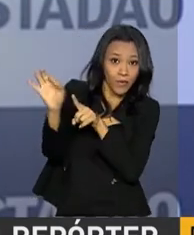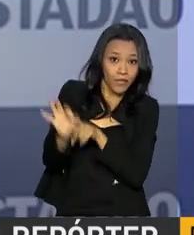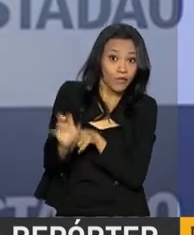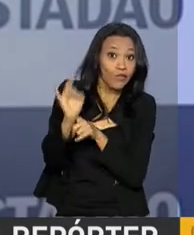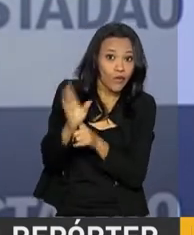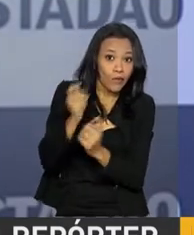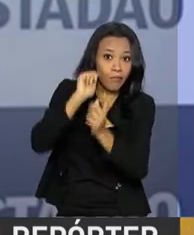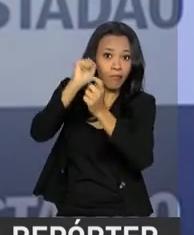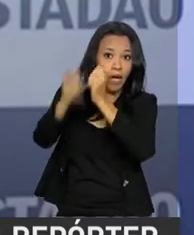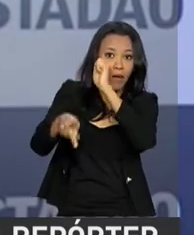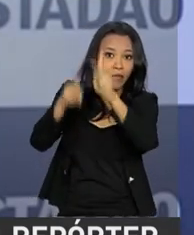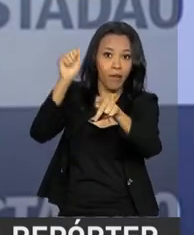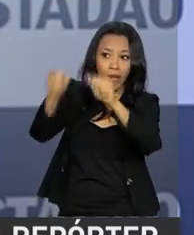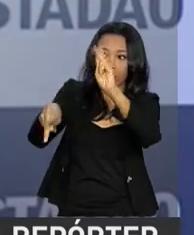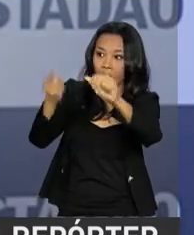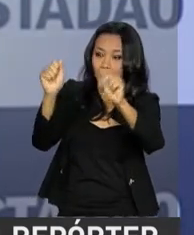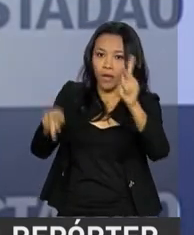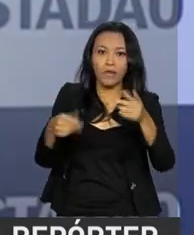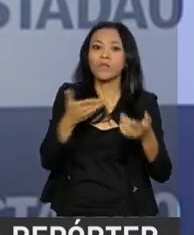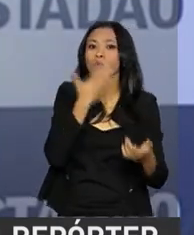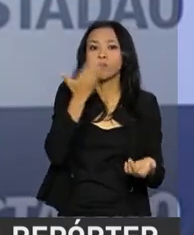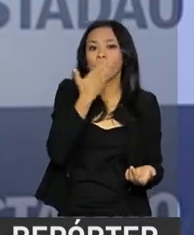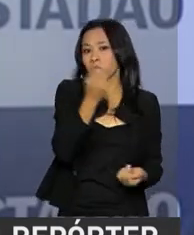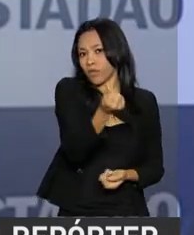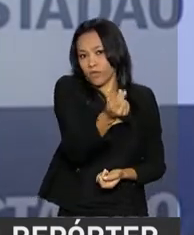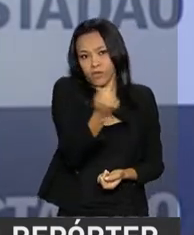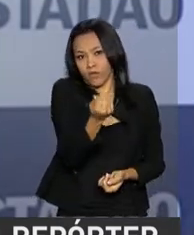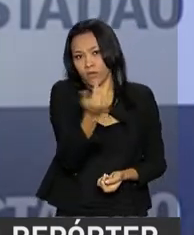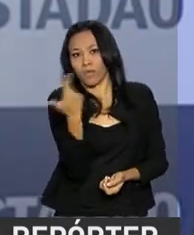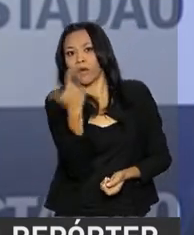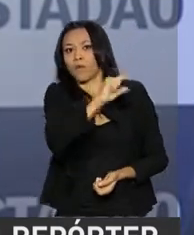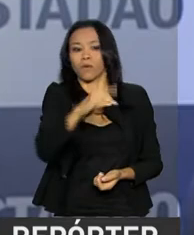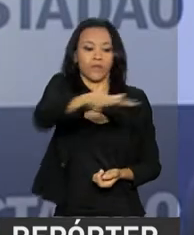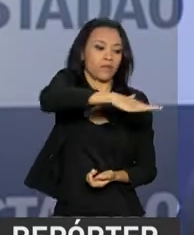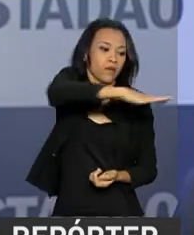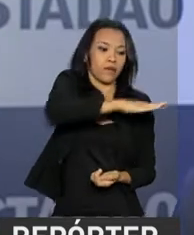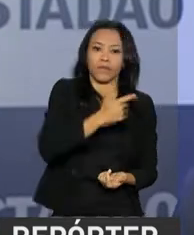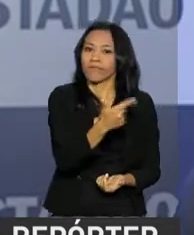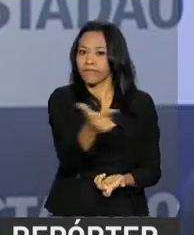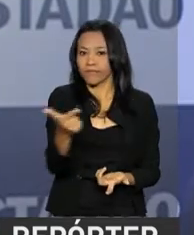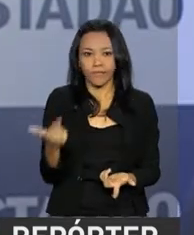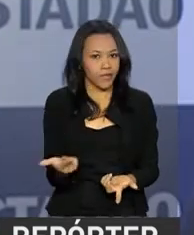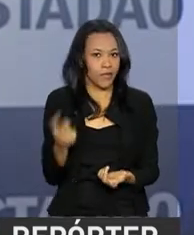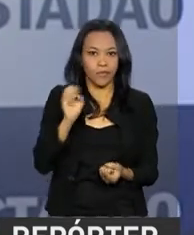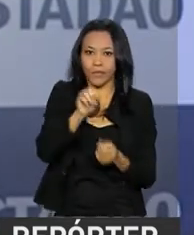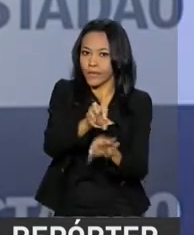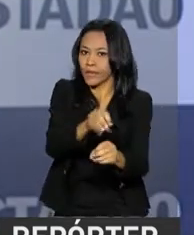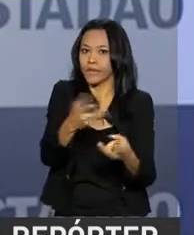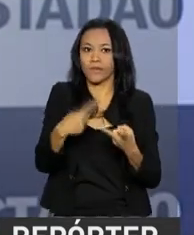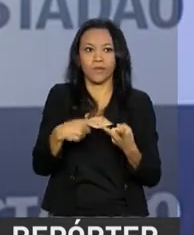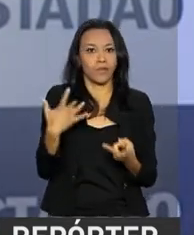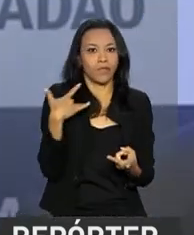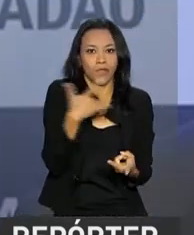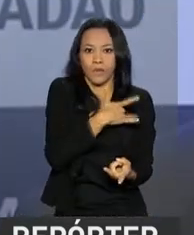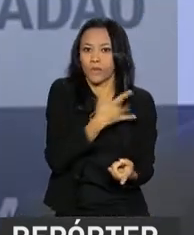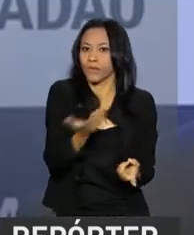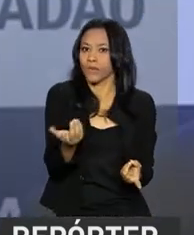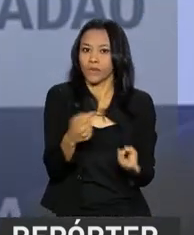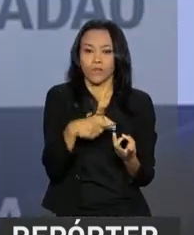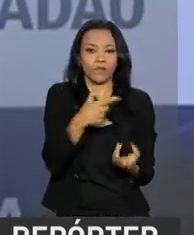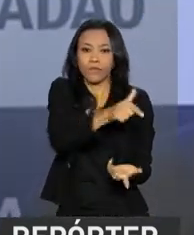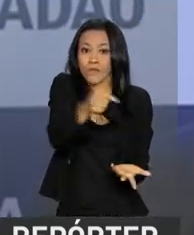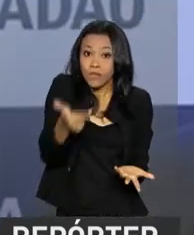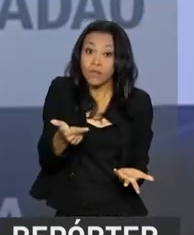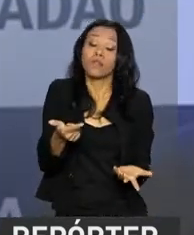né não sobra dinheiro para as outras áreas vão sobrar dinheiro para o futuro não sobra dinheiro pra educação não sobra dinheiro para a saúde principal